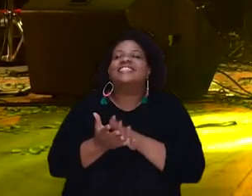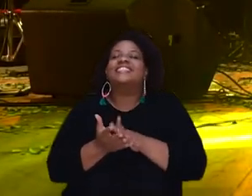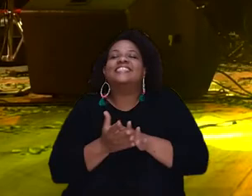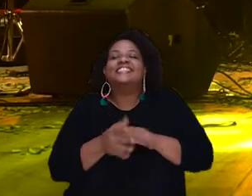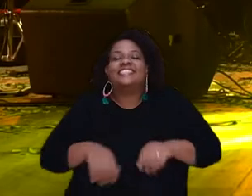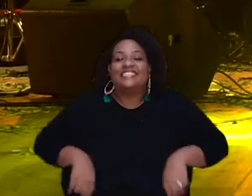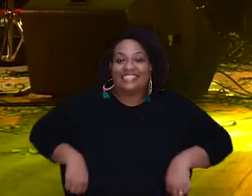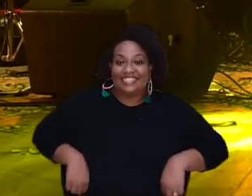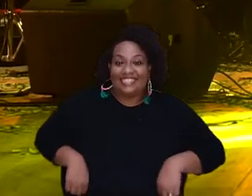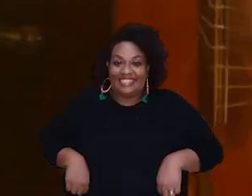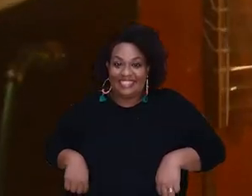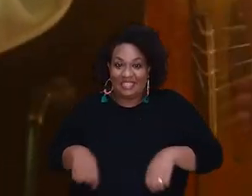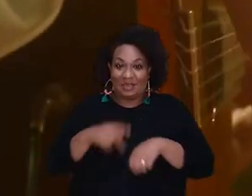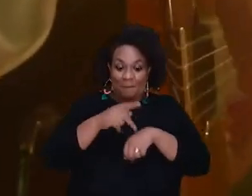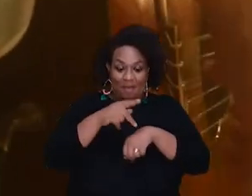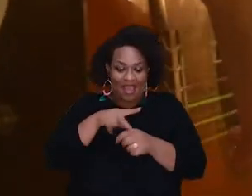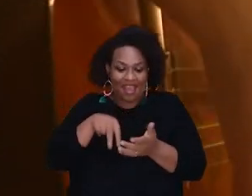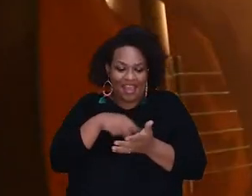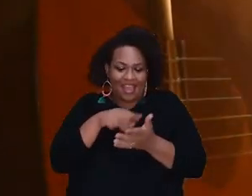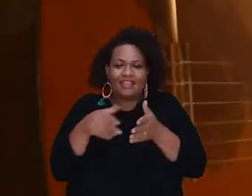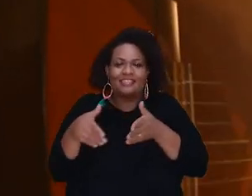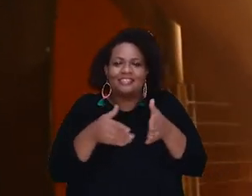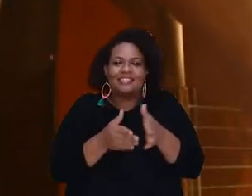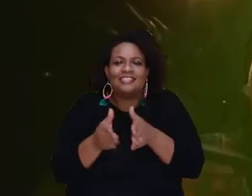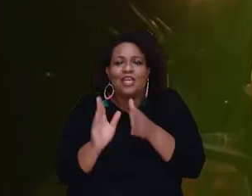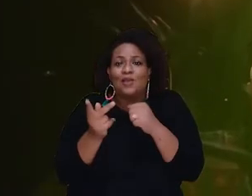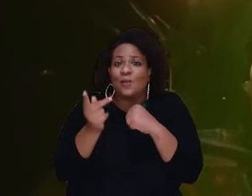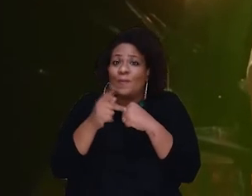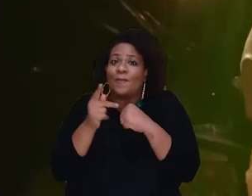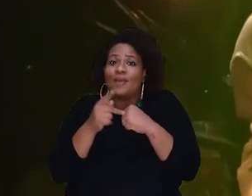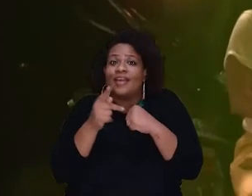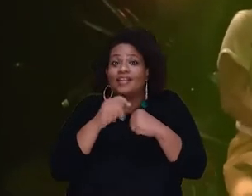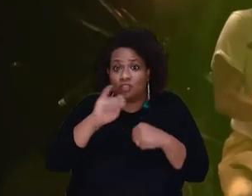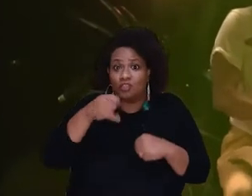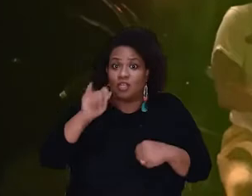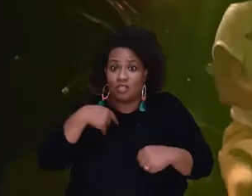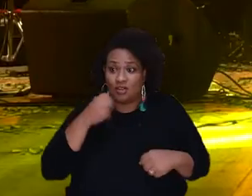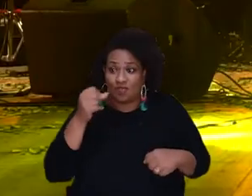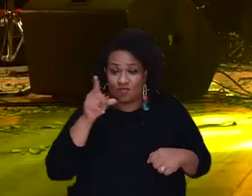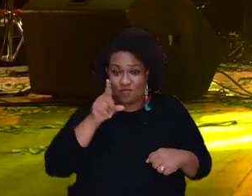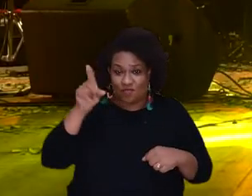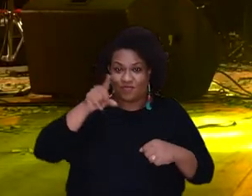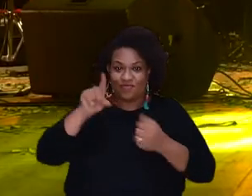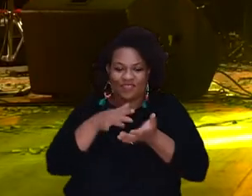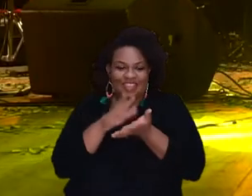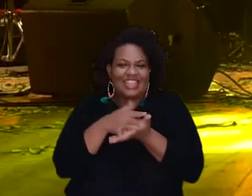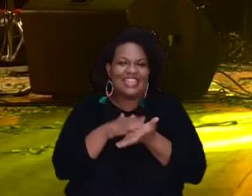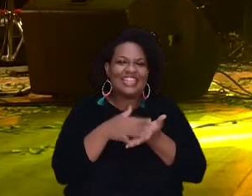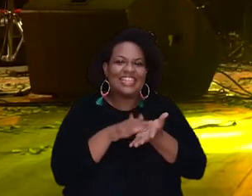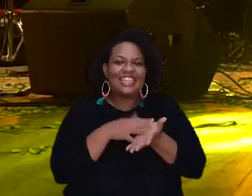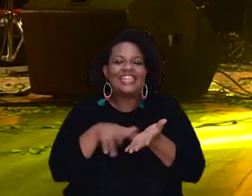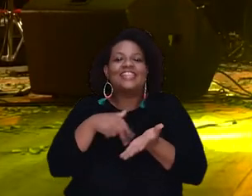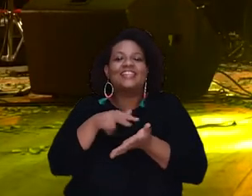sambar, por cima das pedras das águas doces de Petrolina. Em janeiro eu vou embora